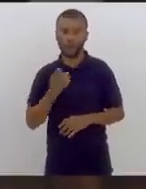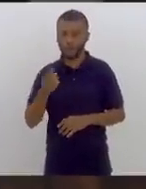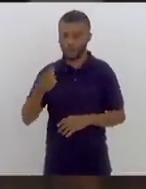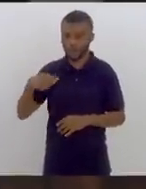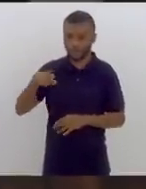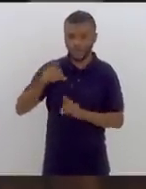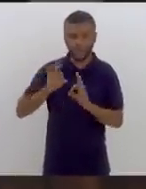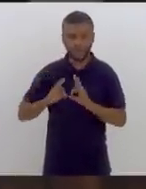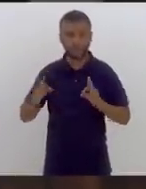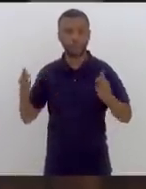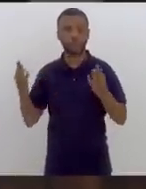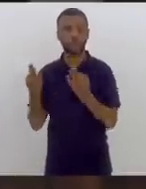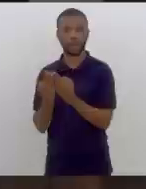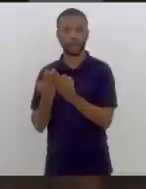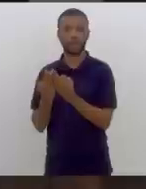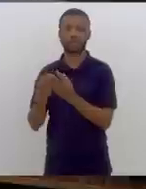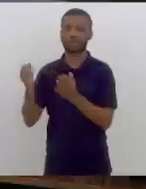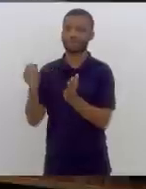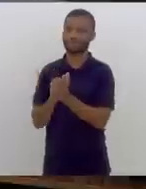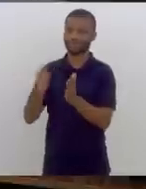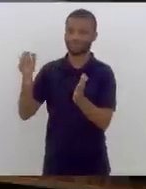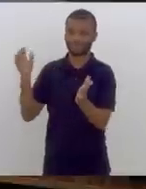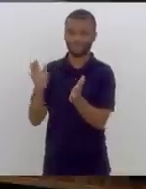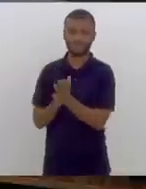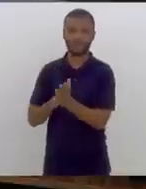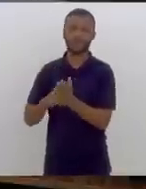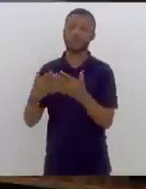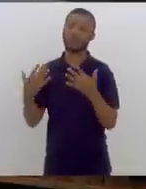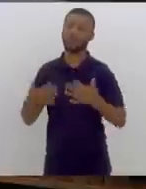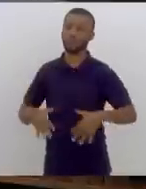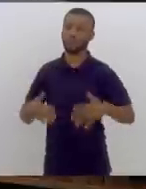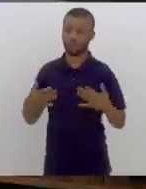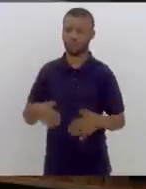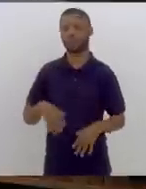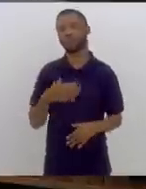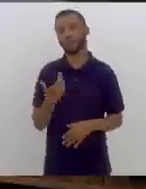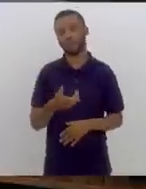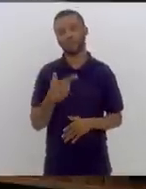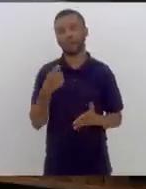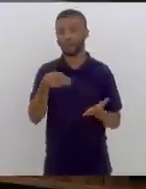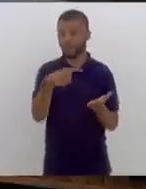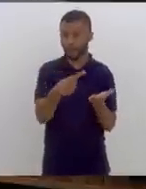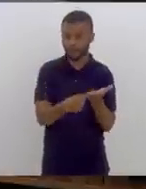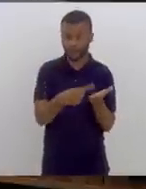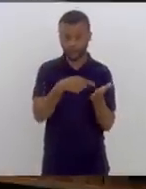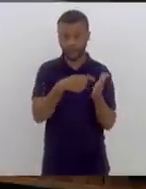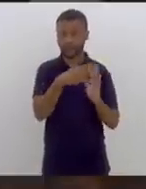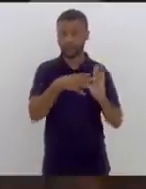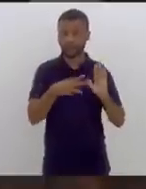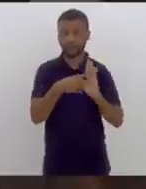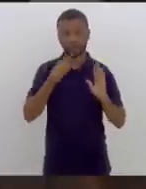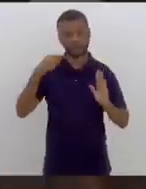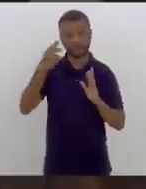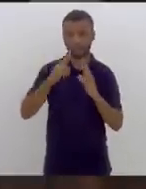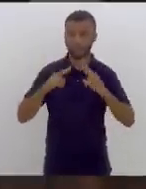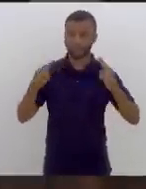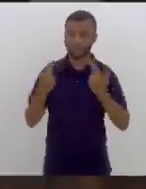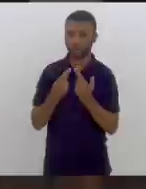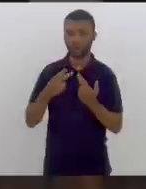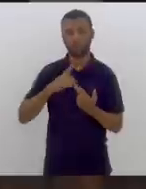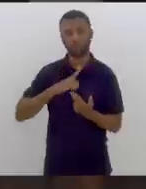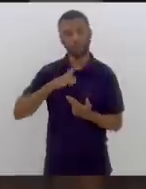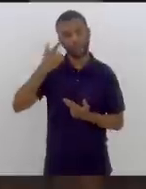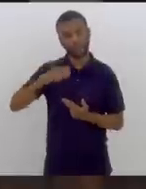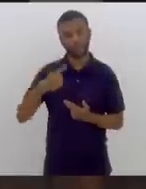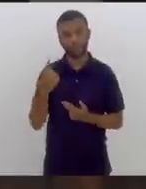familiares pagam um preço altíssimo Então gostaria que o senhor já colocasse na sua agenda pois na próxima audiência pública nós temos